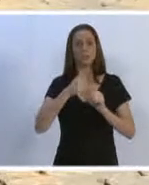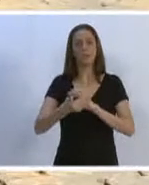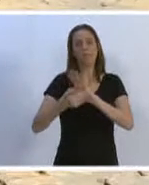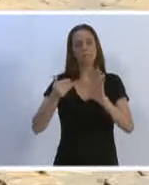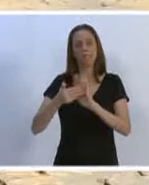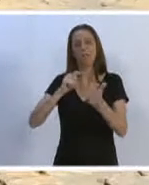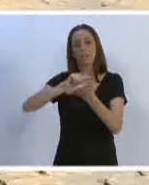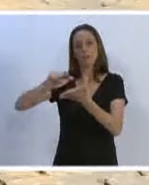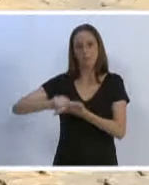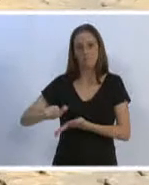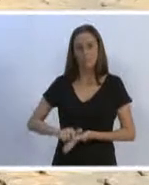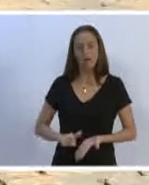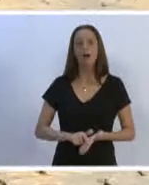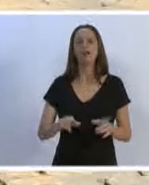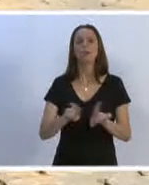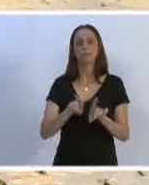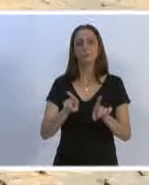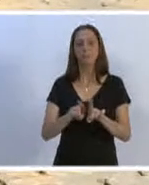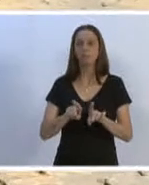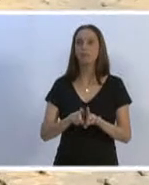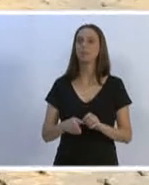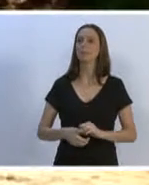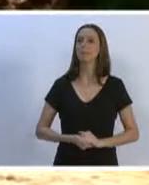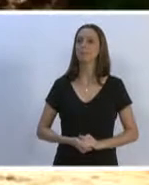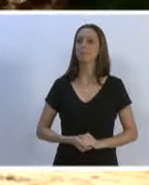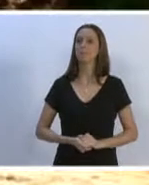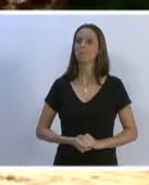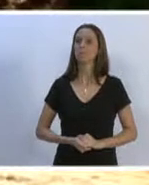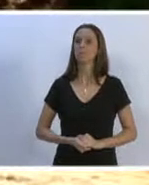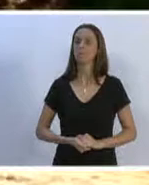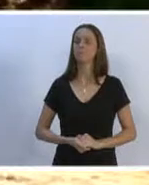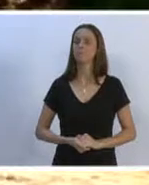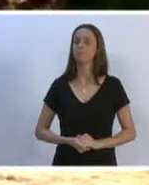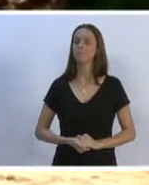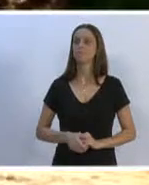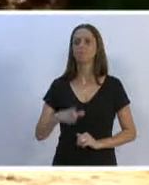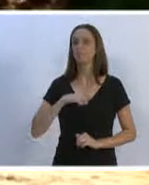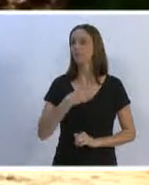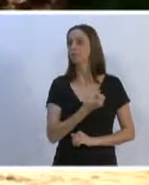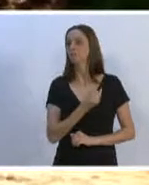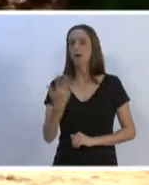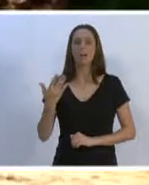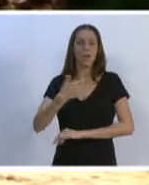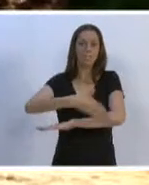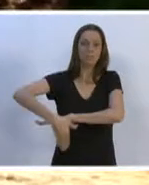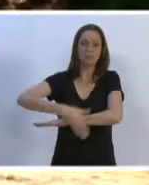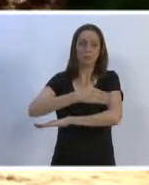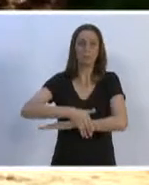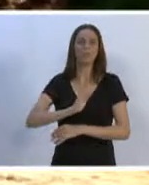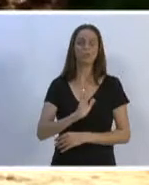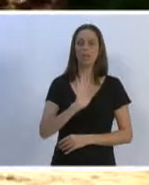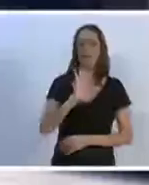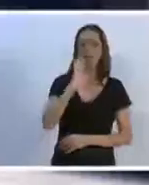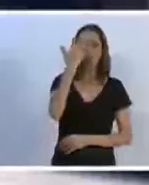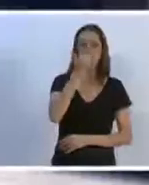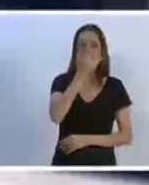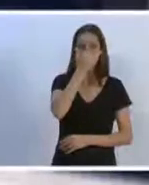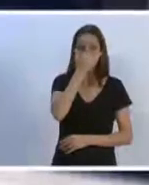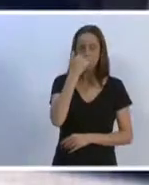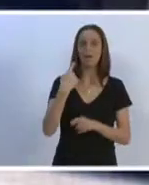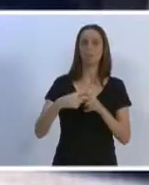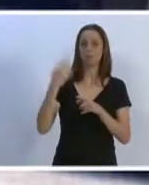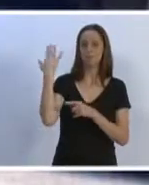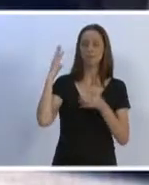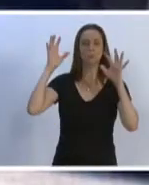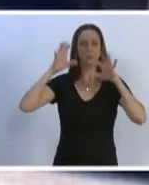rua Alvin Krenk também, transversal da rua Bruno Hidger, né, e outras ruas também que foram atingidas, né, pela enxurrada, pelo temporal do último